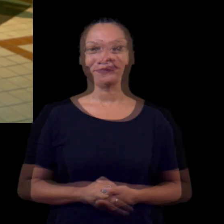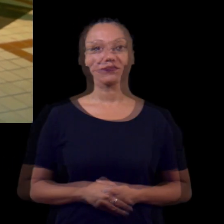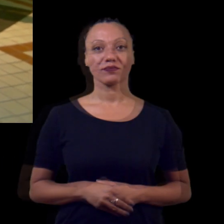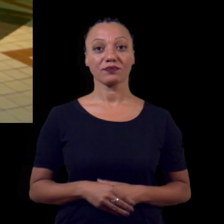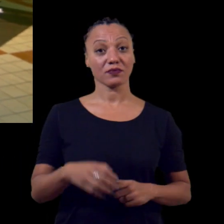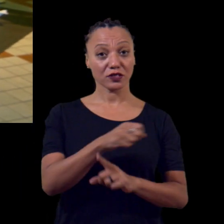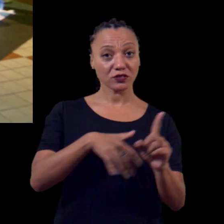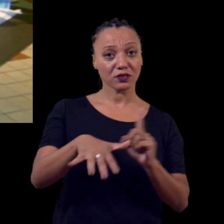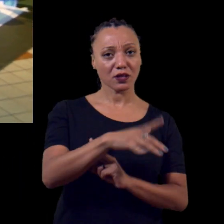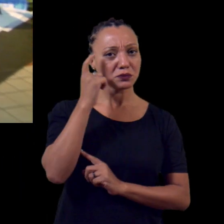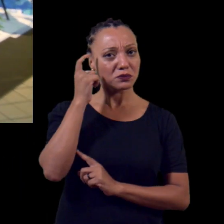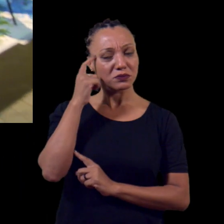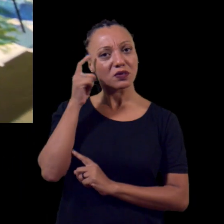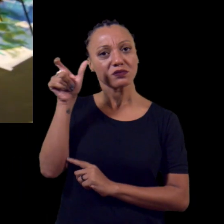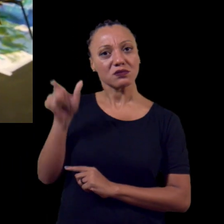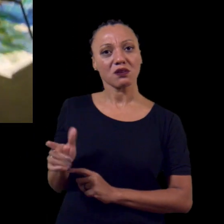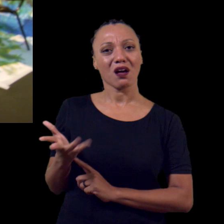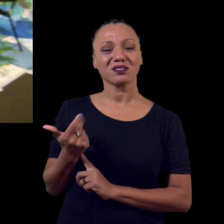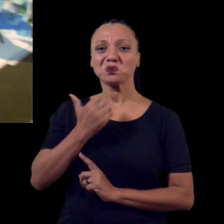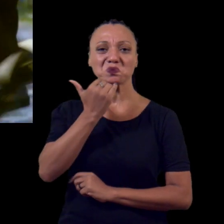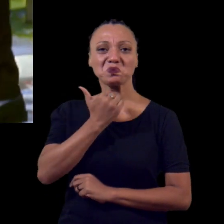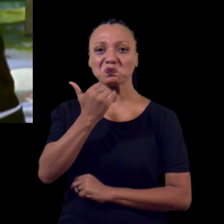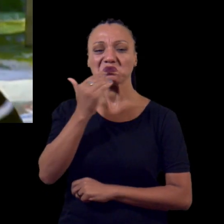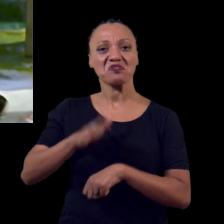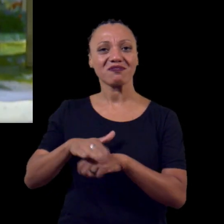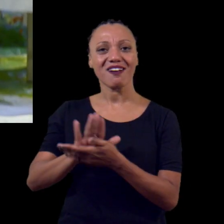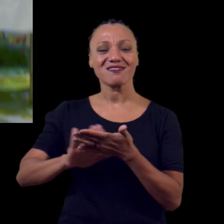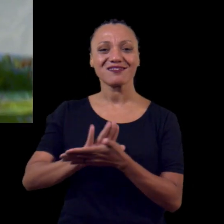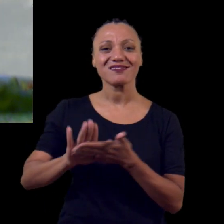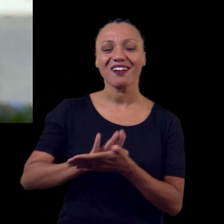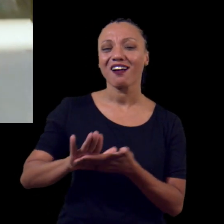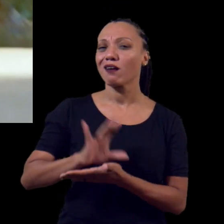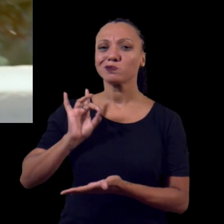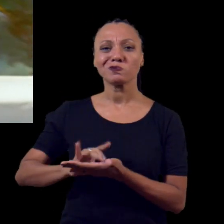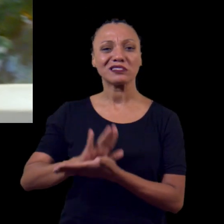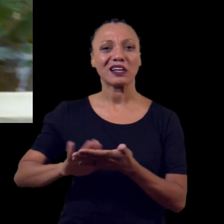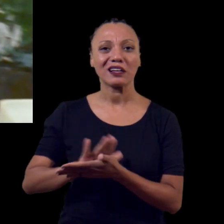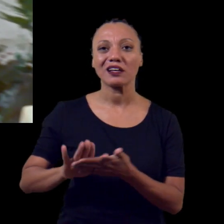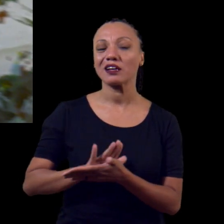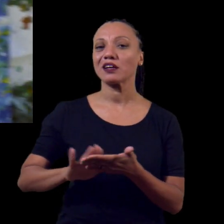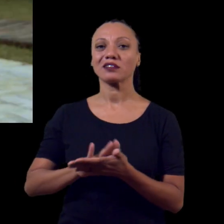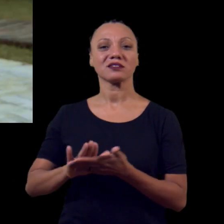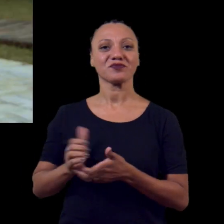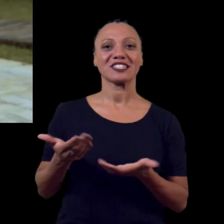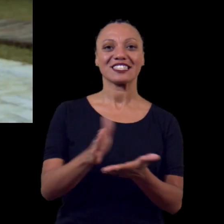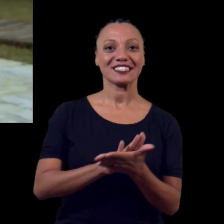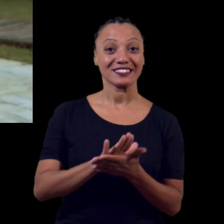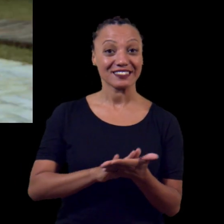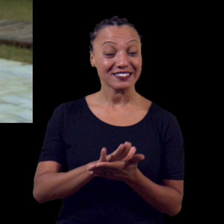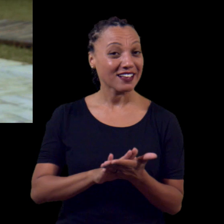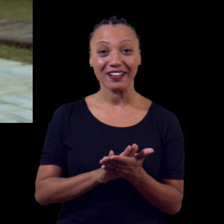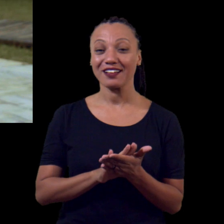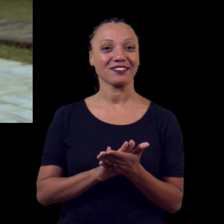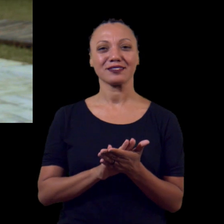Que o artista é um inútil dentro da sociedade, né? Nós não produzimos nada concretamente, nós não temos nada